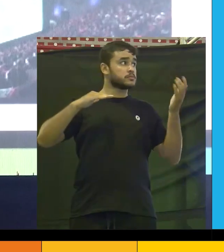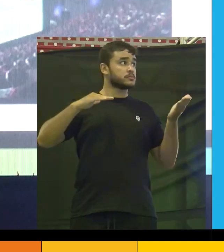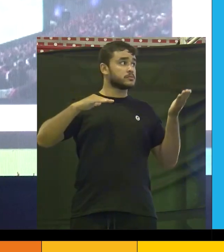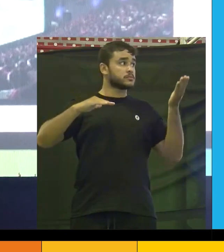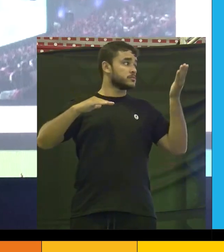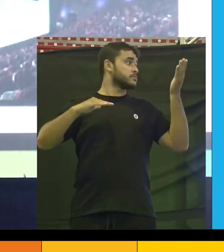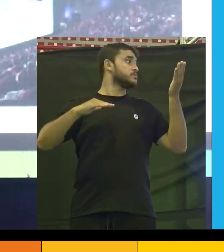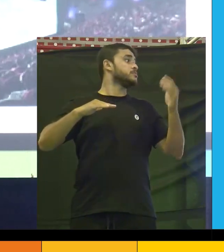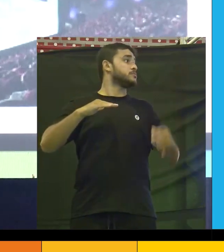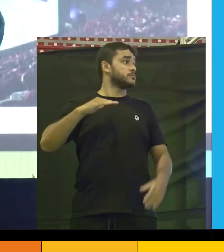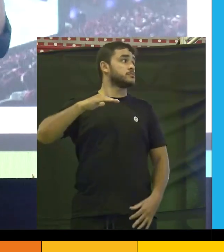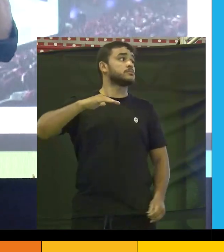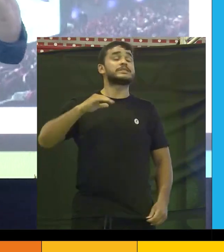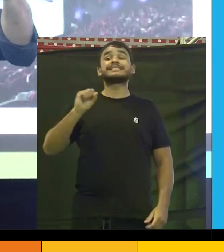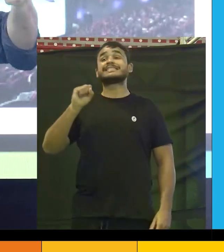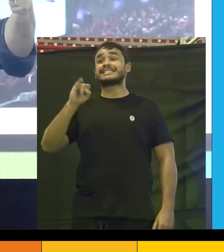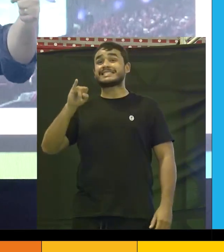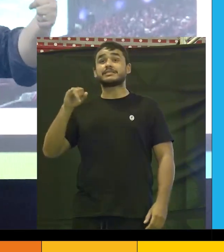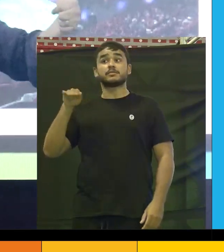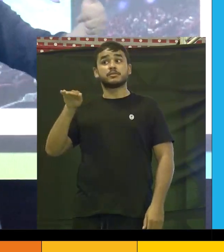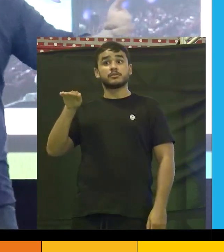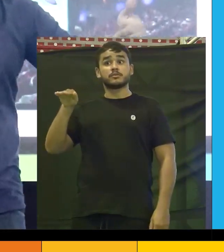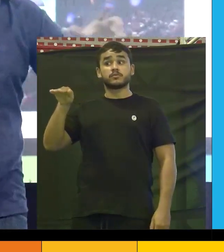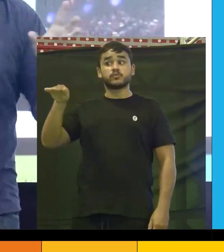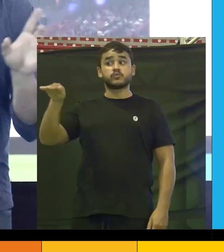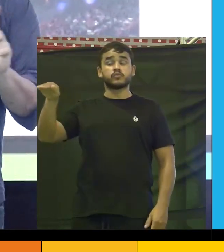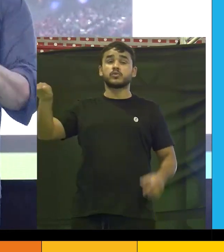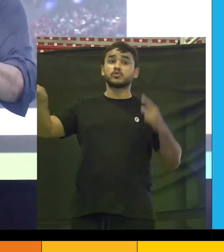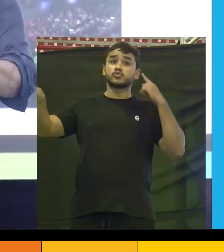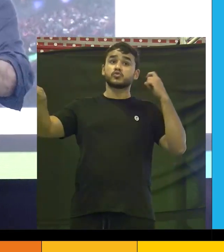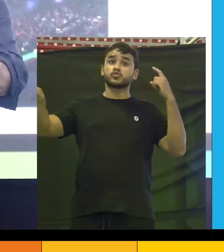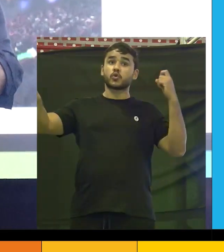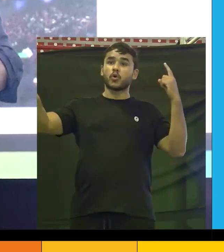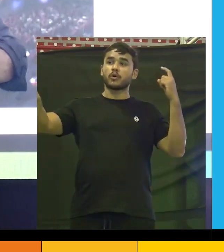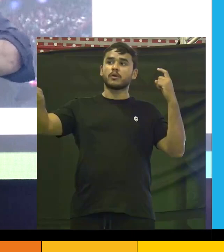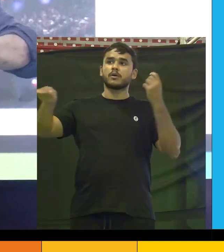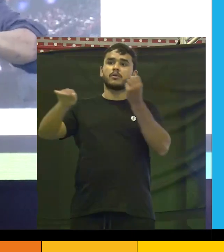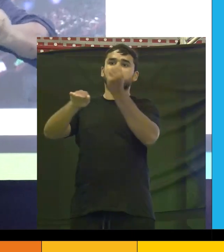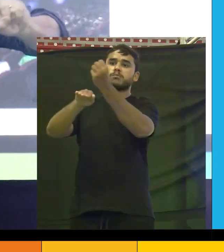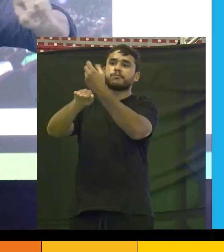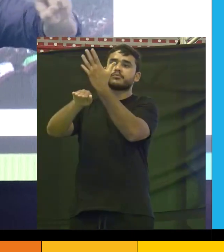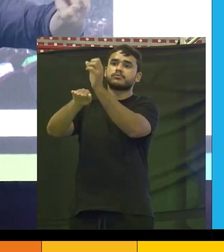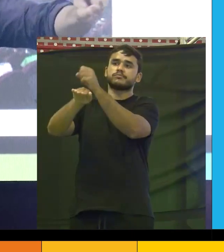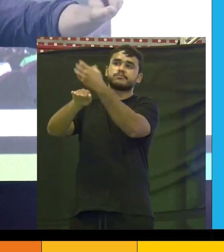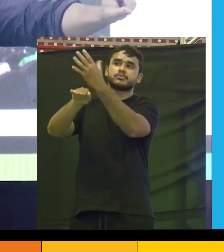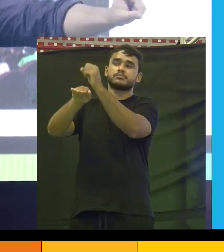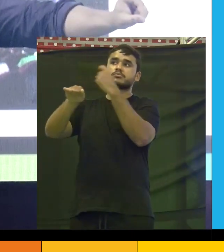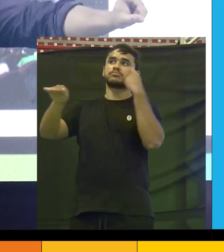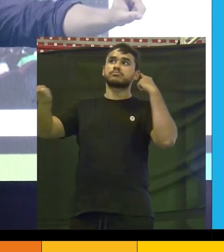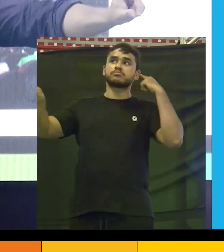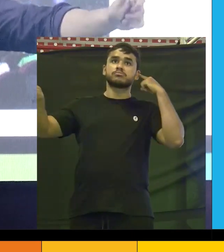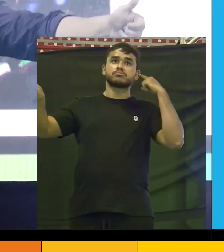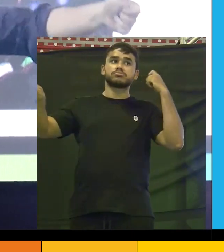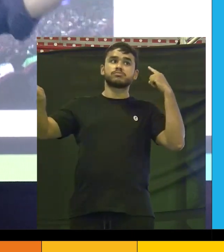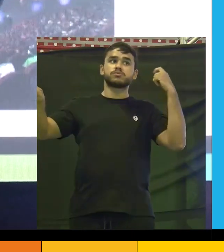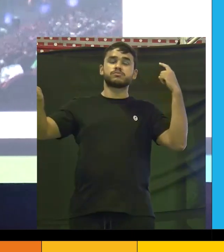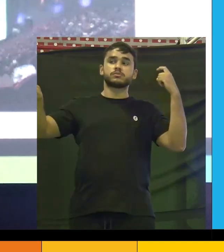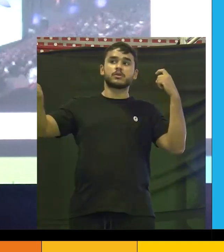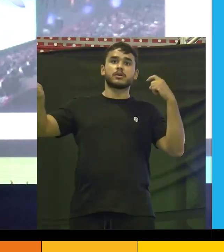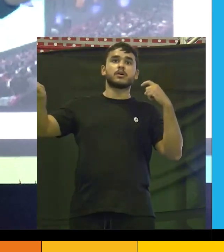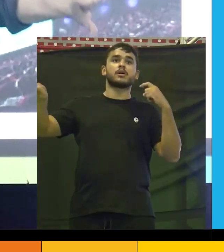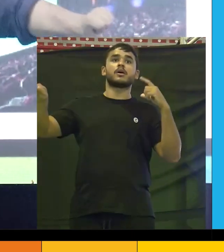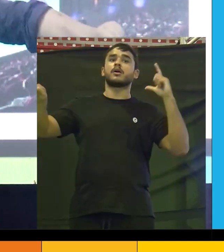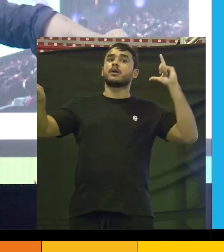bom, Danilo? Se por acaso houver um afastamento entre a fonte e o ouvinte,